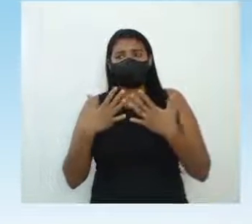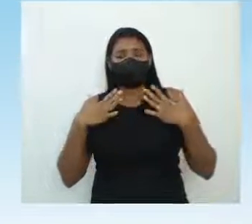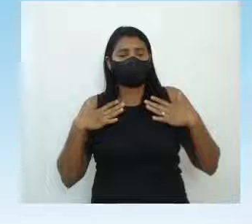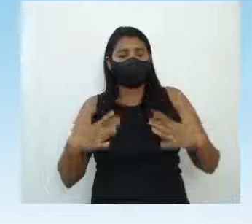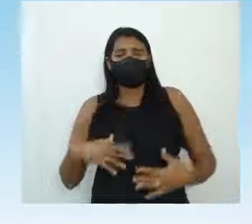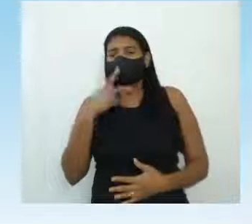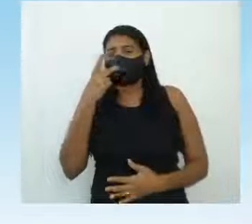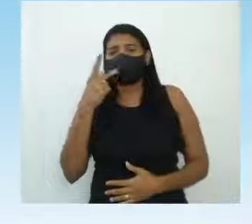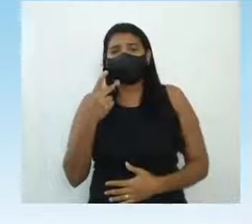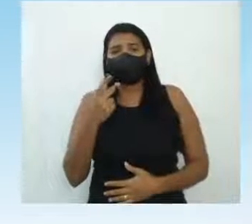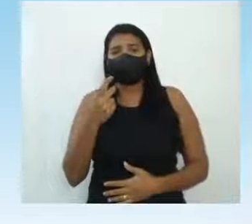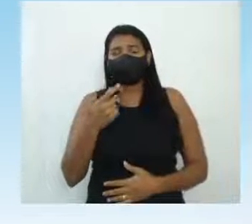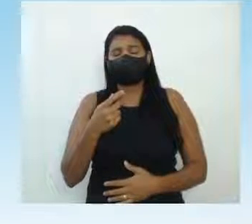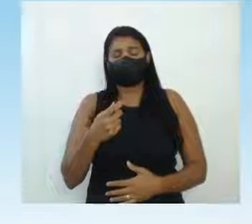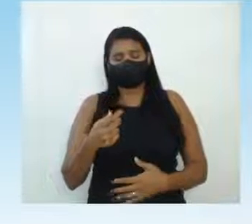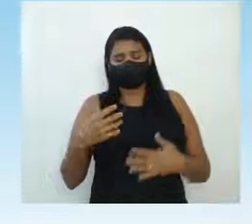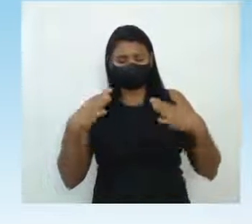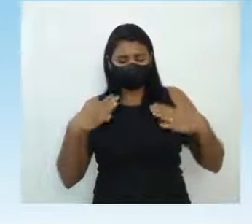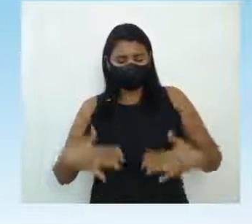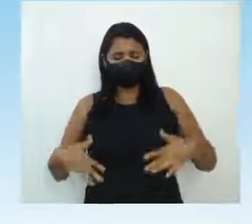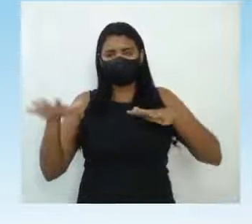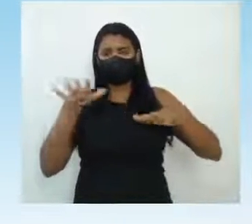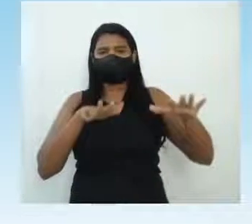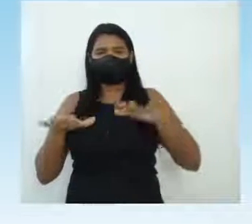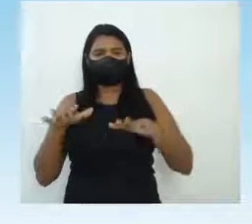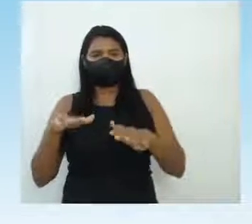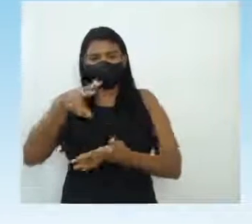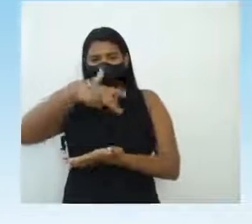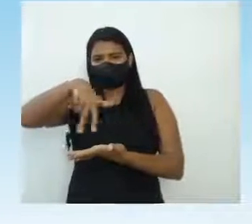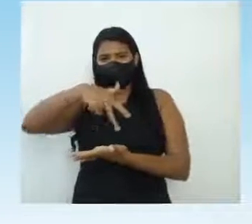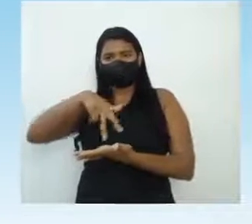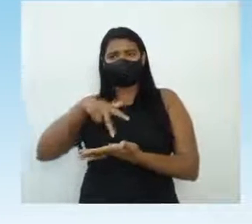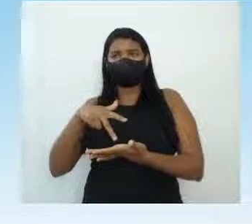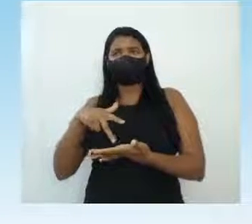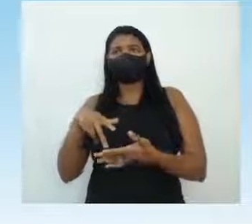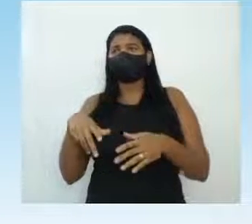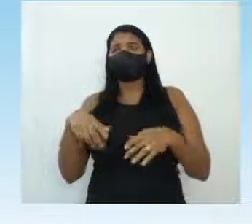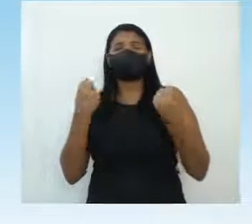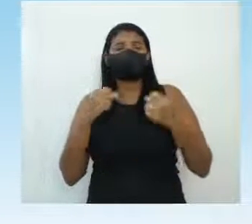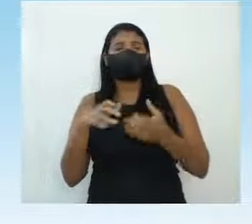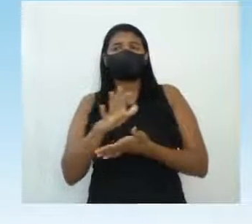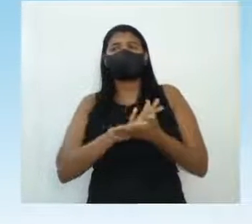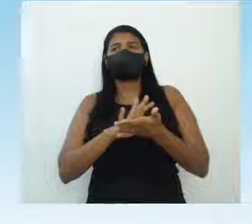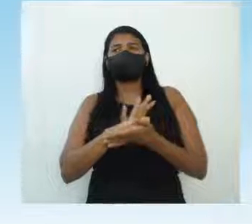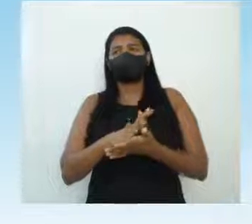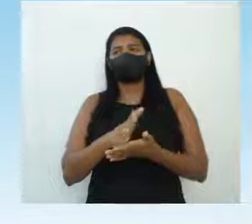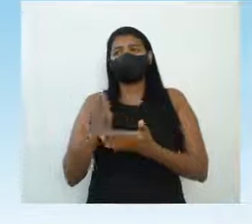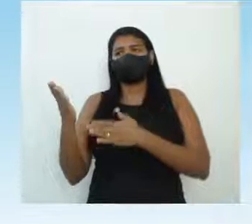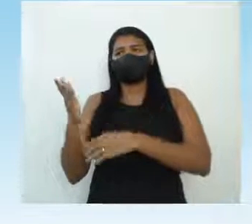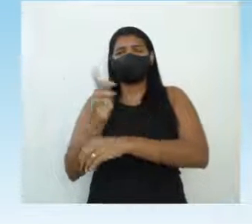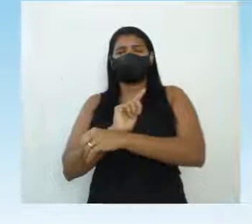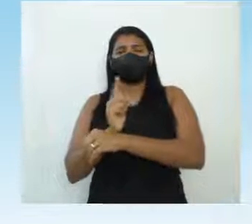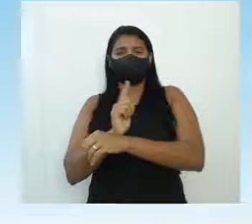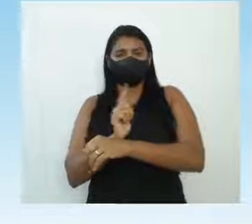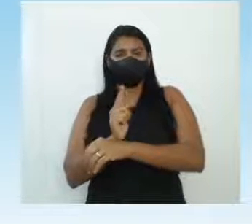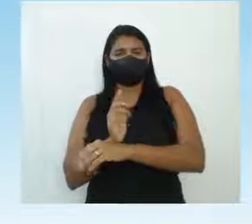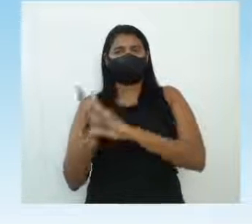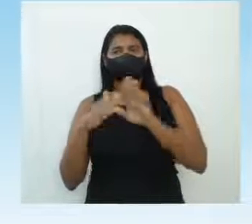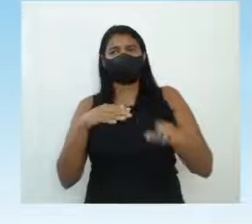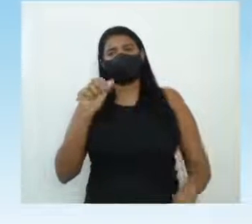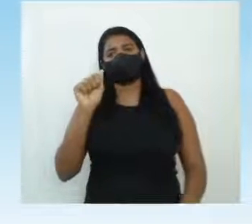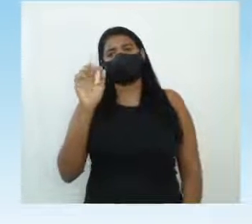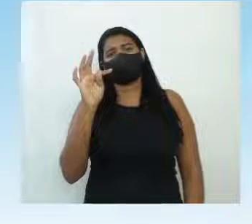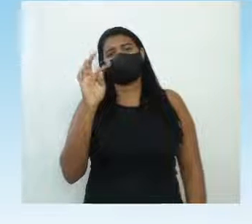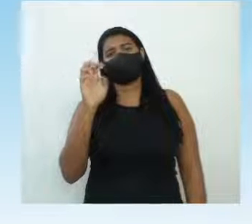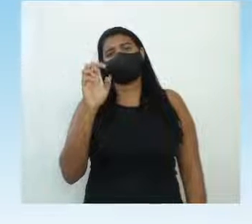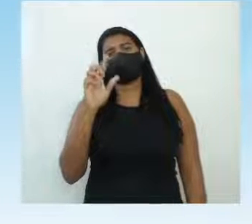palavra. Incrível, né? Então, uma diretora de ateliê, a diretora do ateliê da dança,